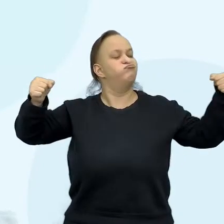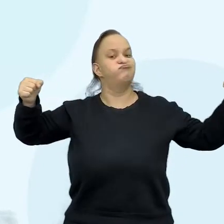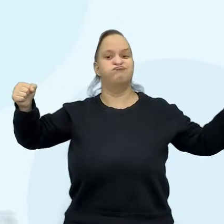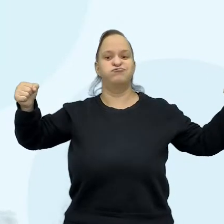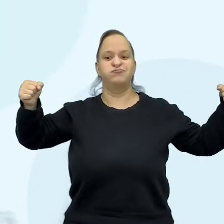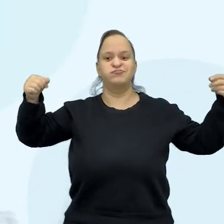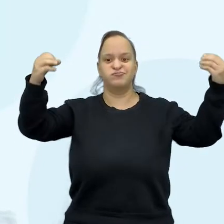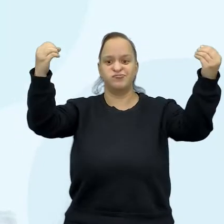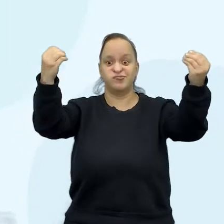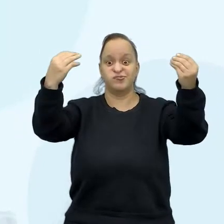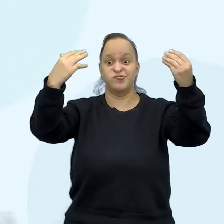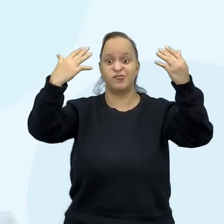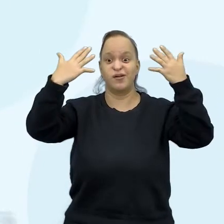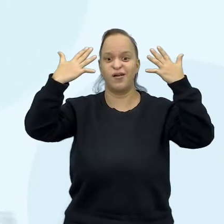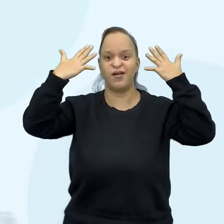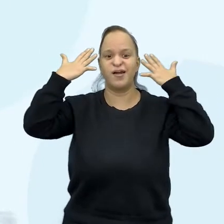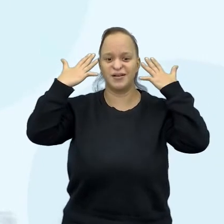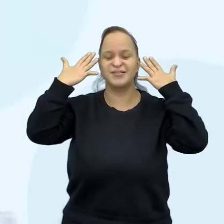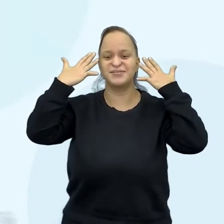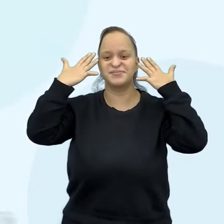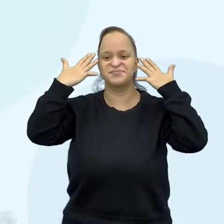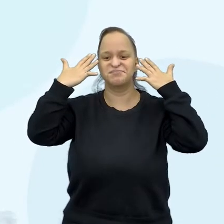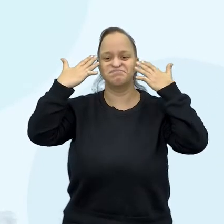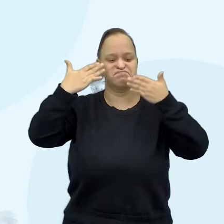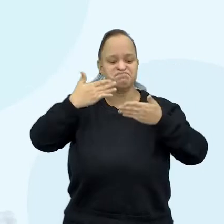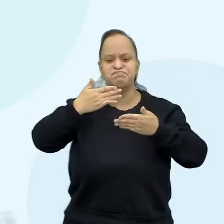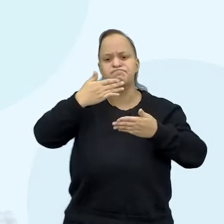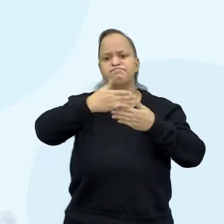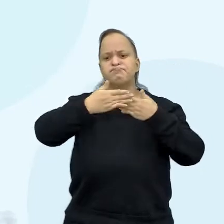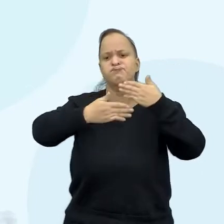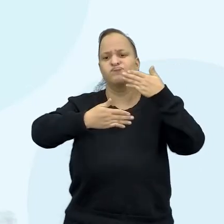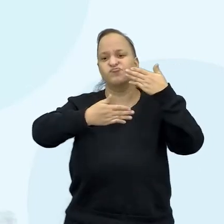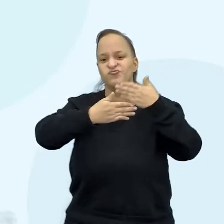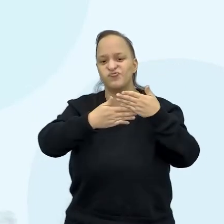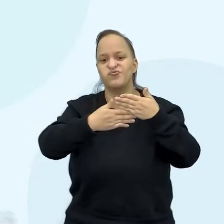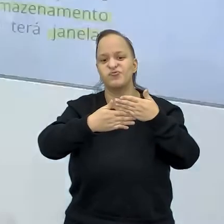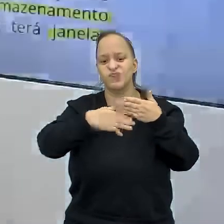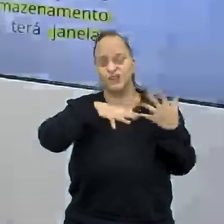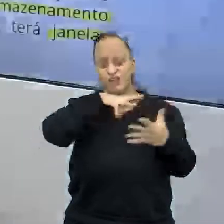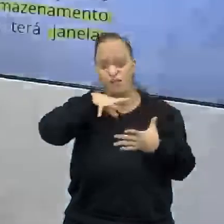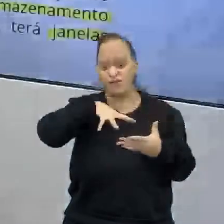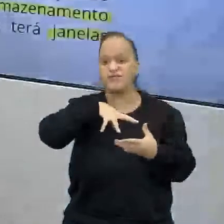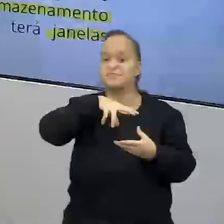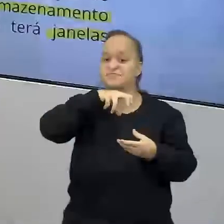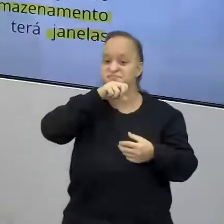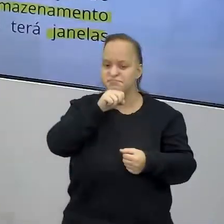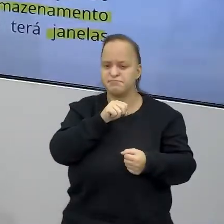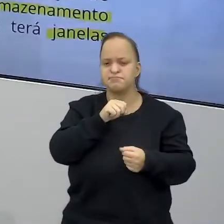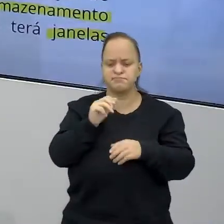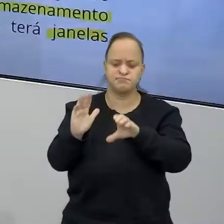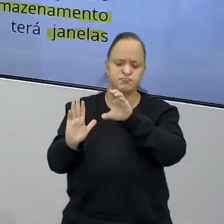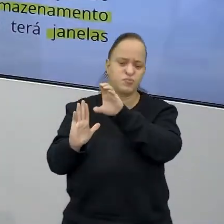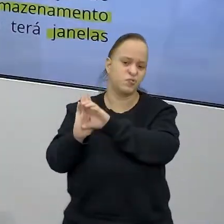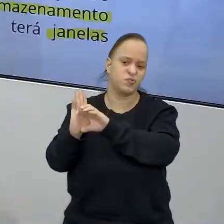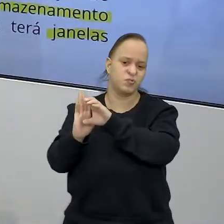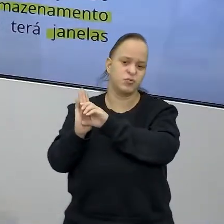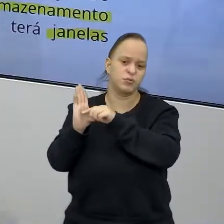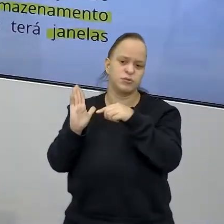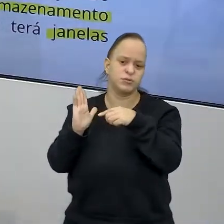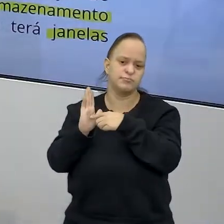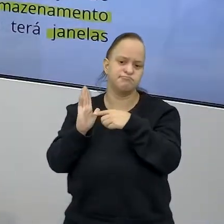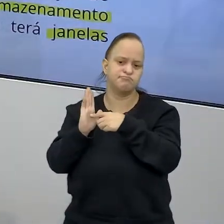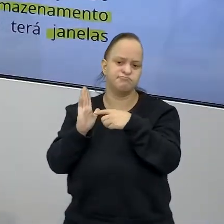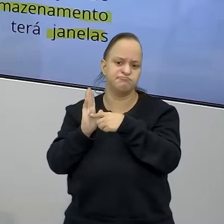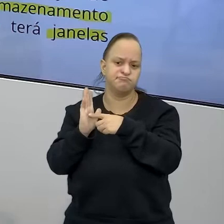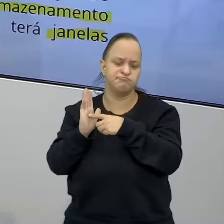com tijolos ecológicos, tá? Então, olha só, eu peguei muitos dos conceitos que a gente viu